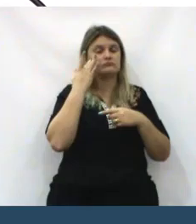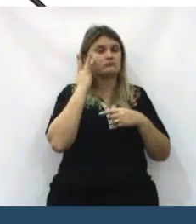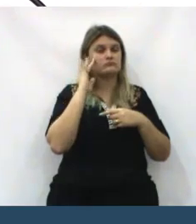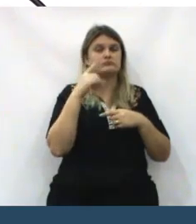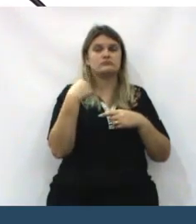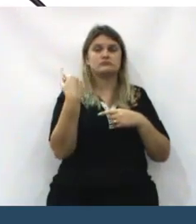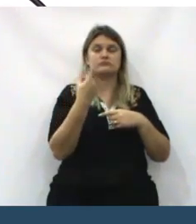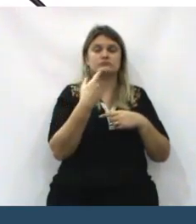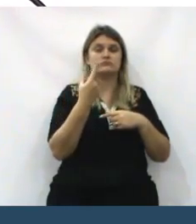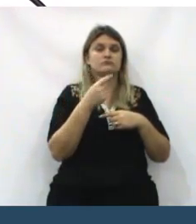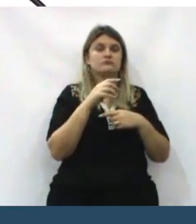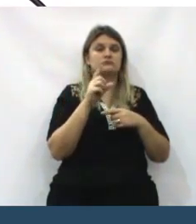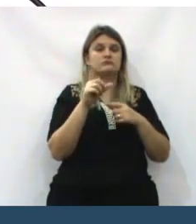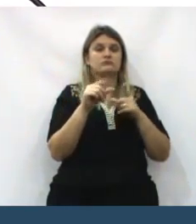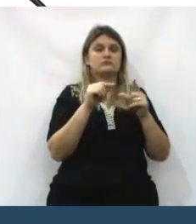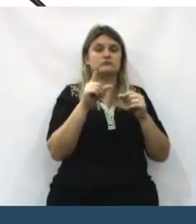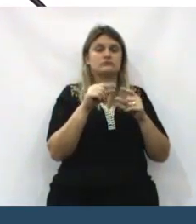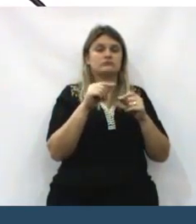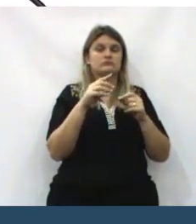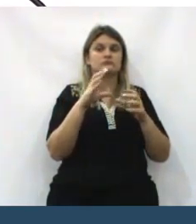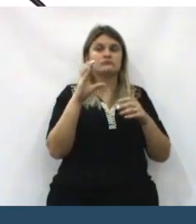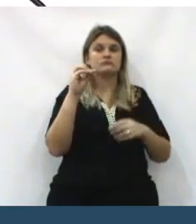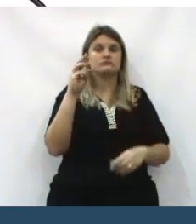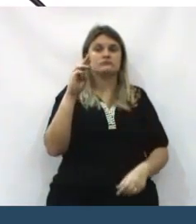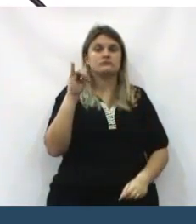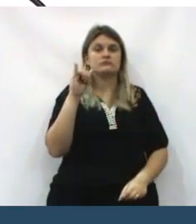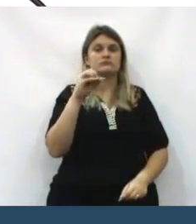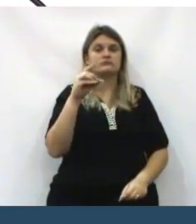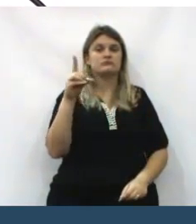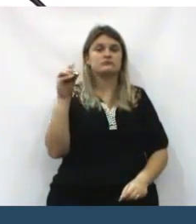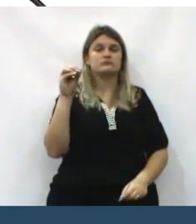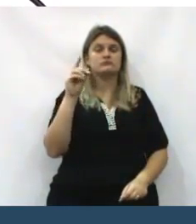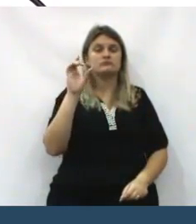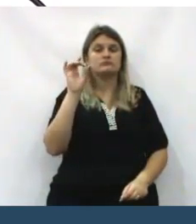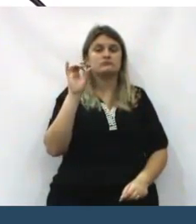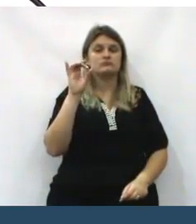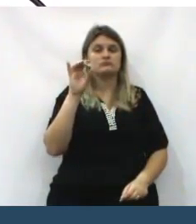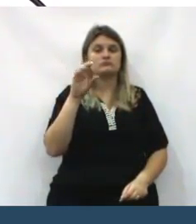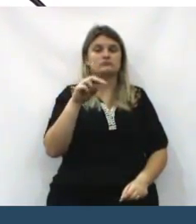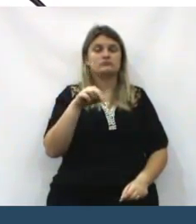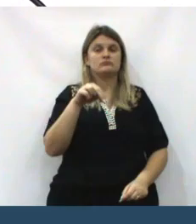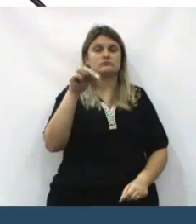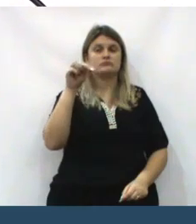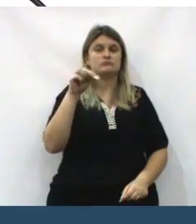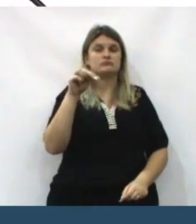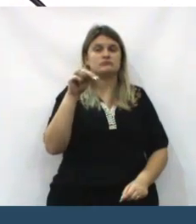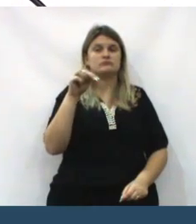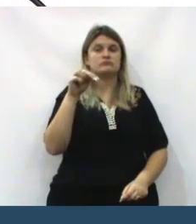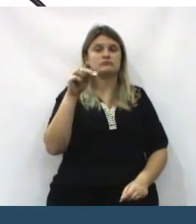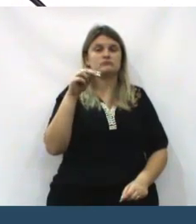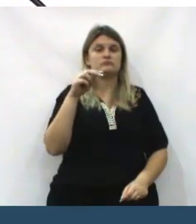não somos vinculados à decisão da comissão. Ela dá um norte para o procedimento.